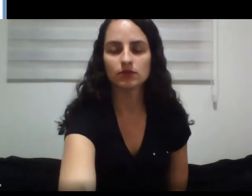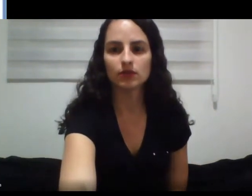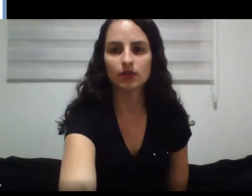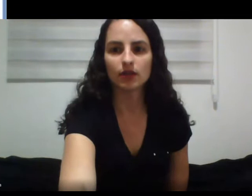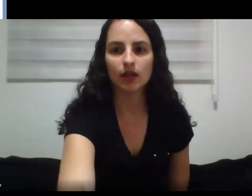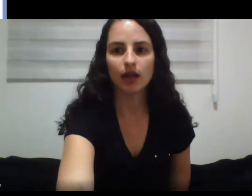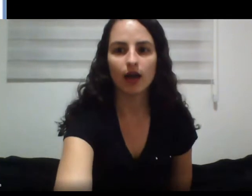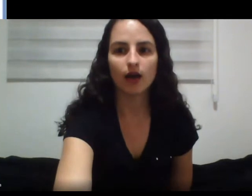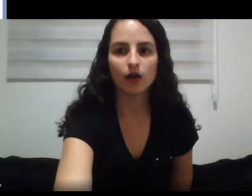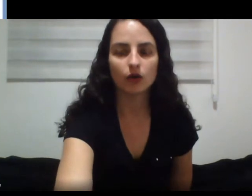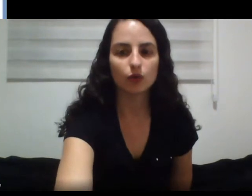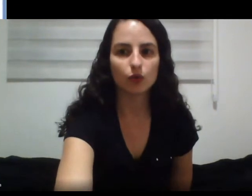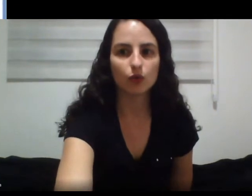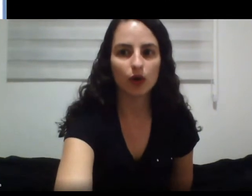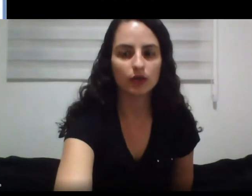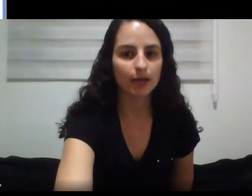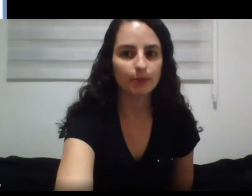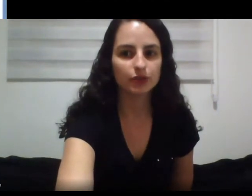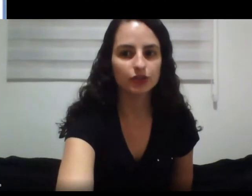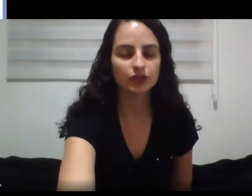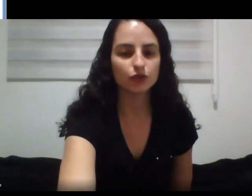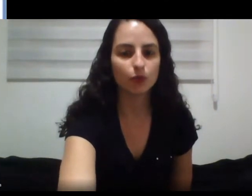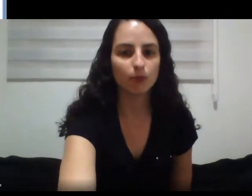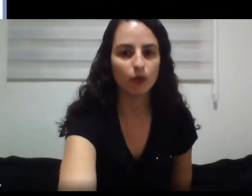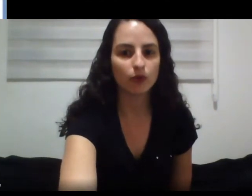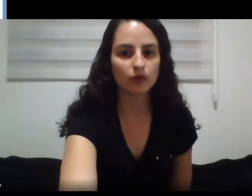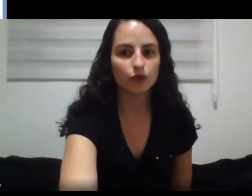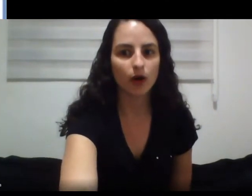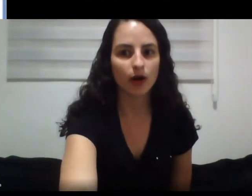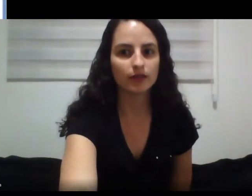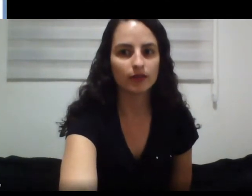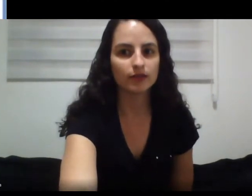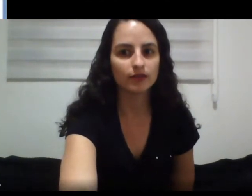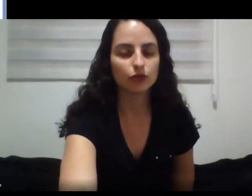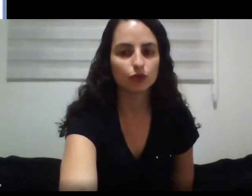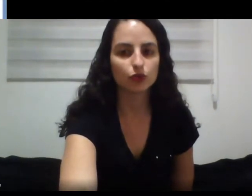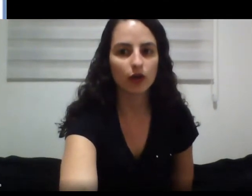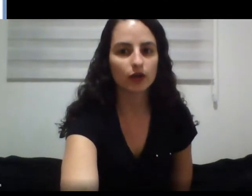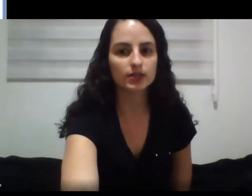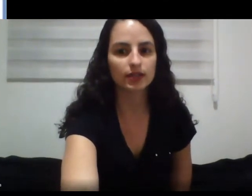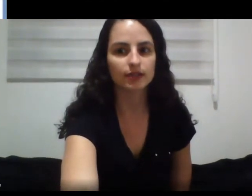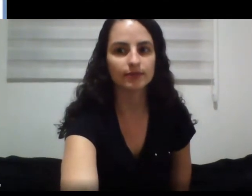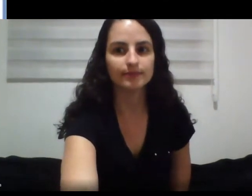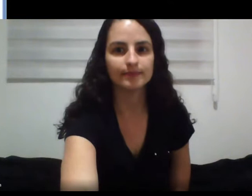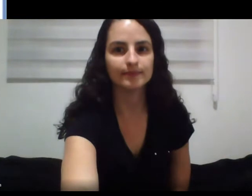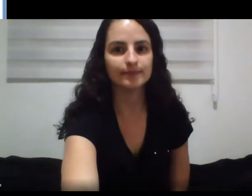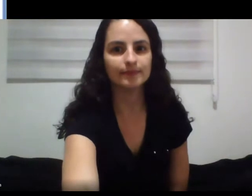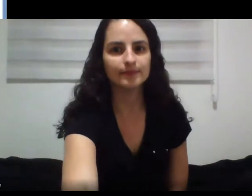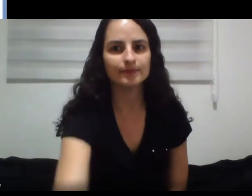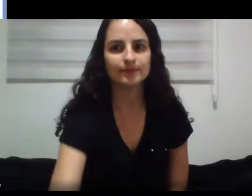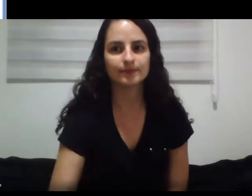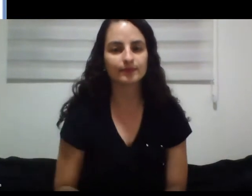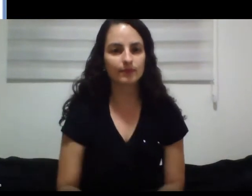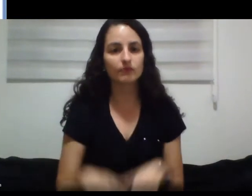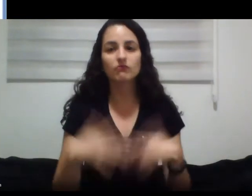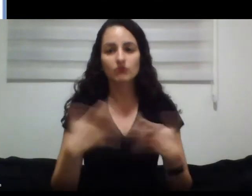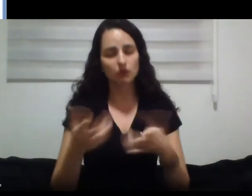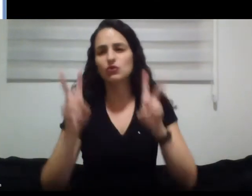disciplina. Então, é mais para poder deixar mais evidente o aluno saber que está formalizado e não é o professor